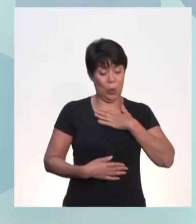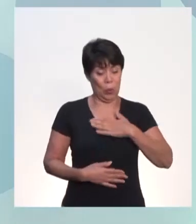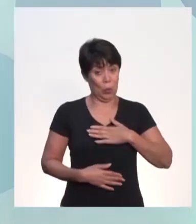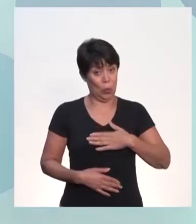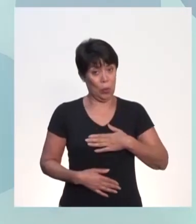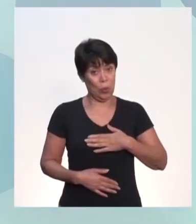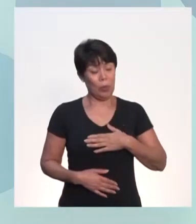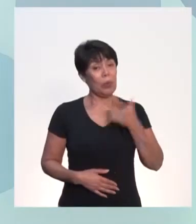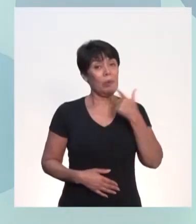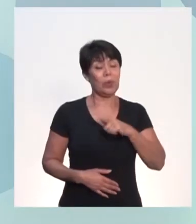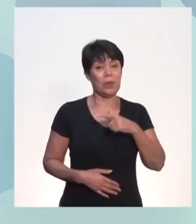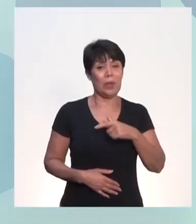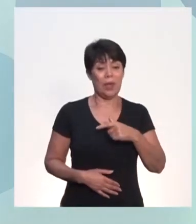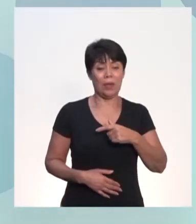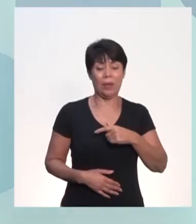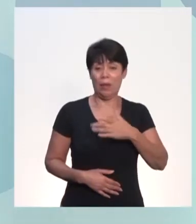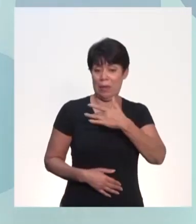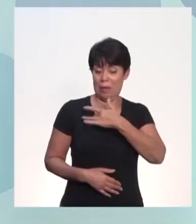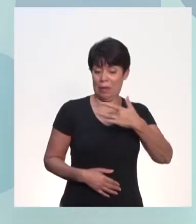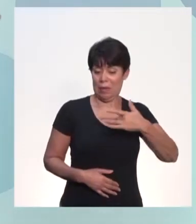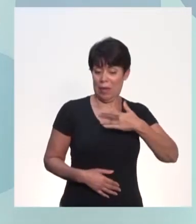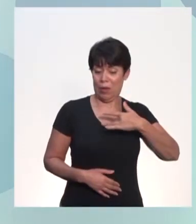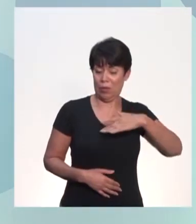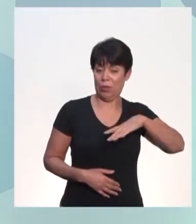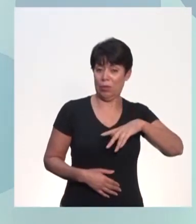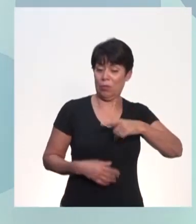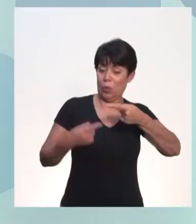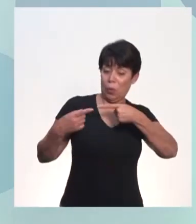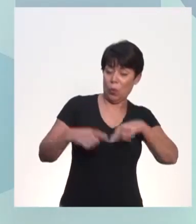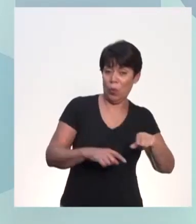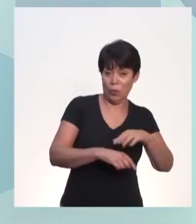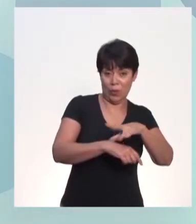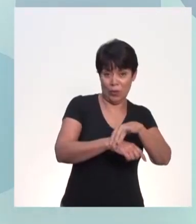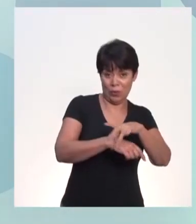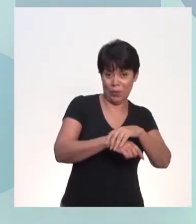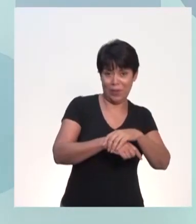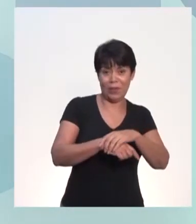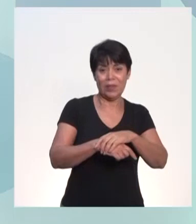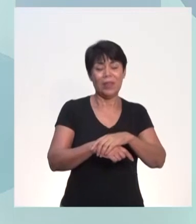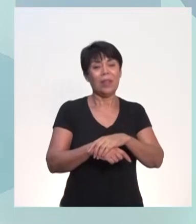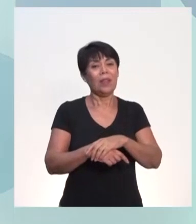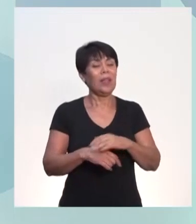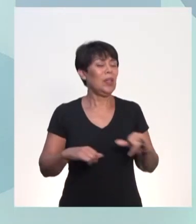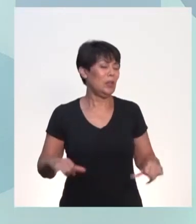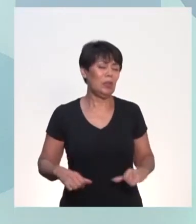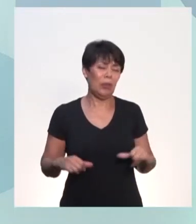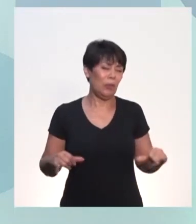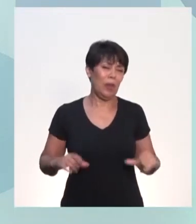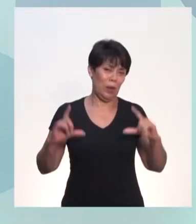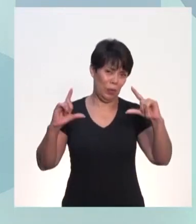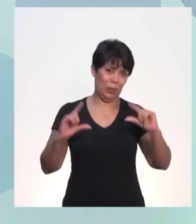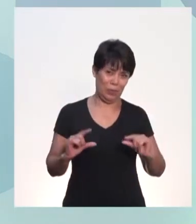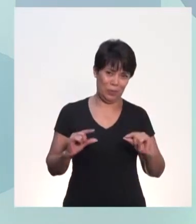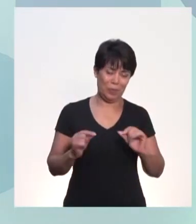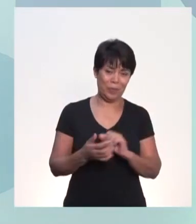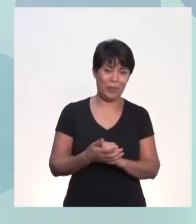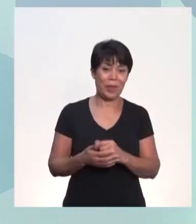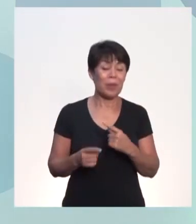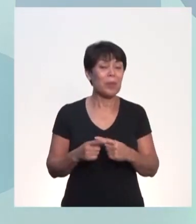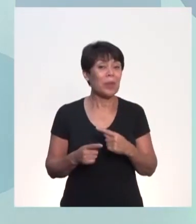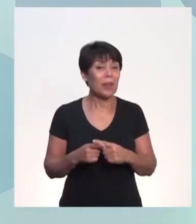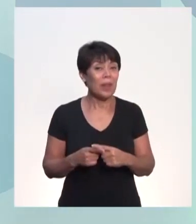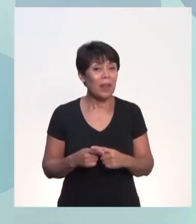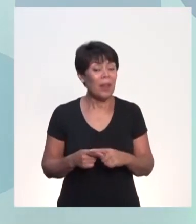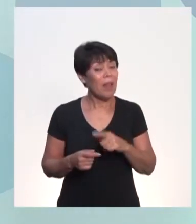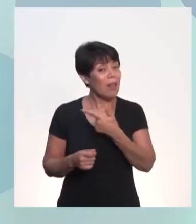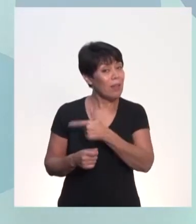se recuperar, conseguem combater a doença e não sofrer do jeito que a gente está sofrendo. Porque a gente ainda